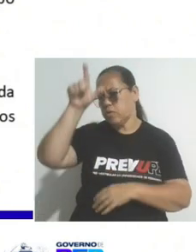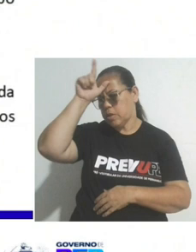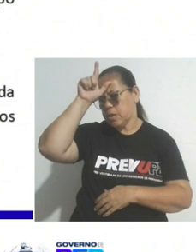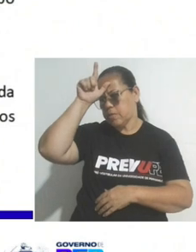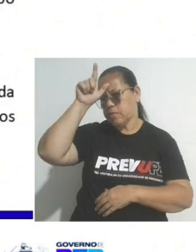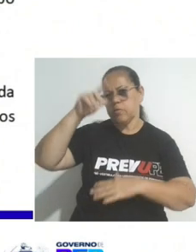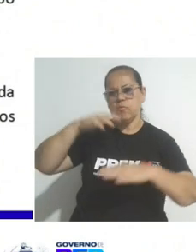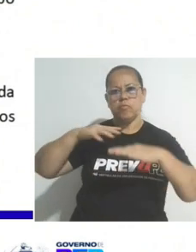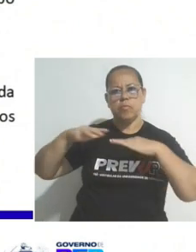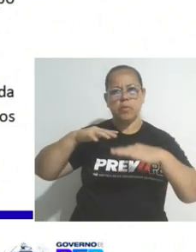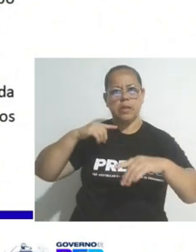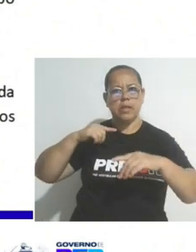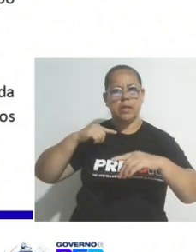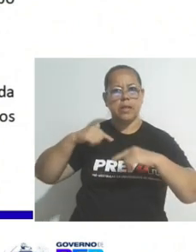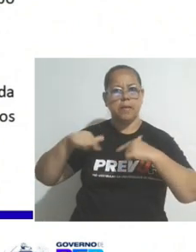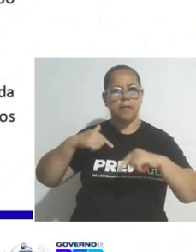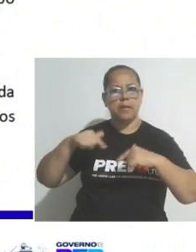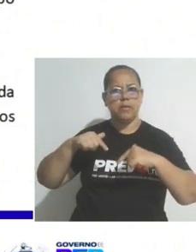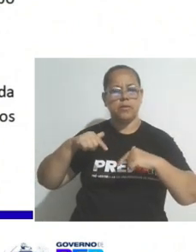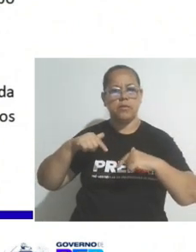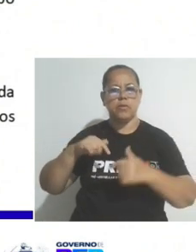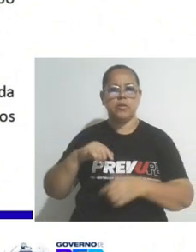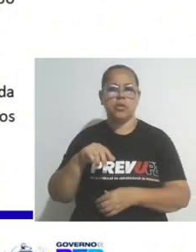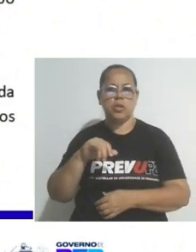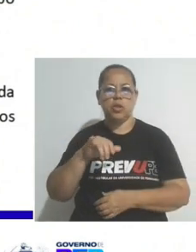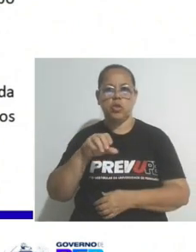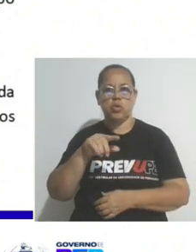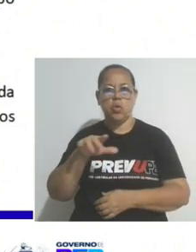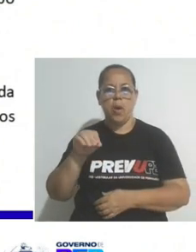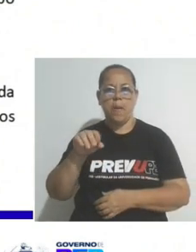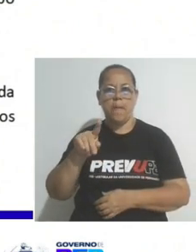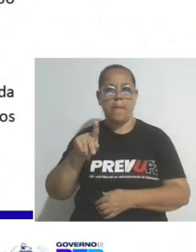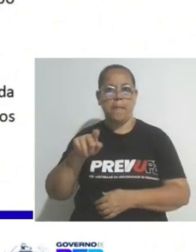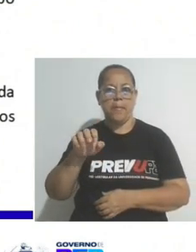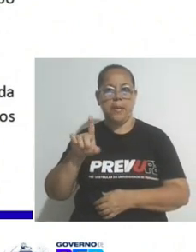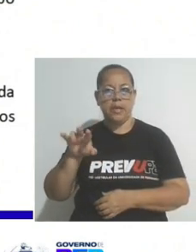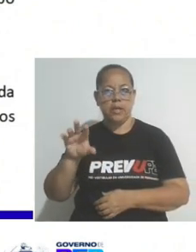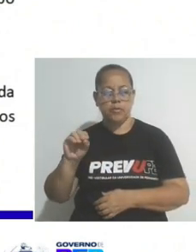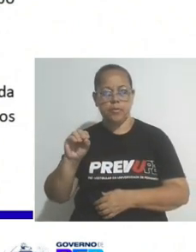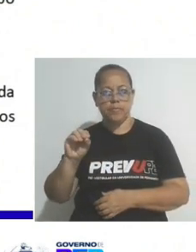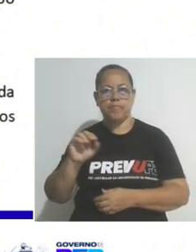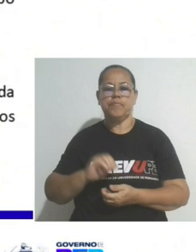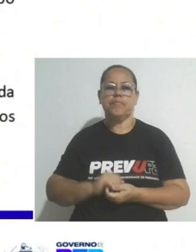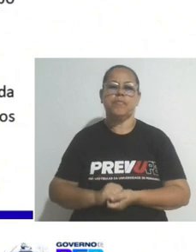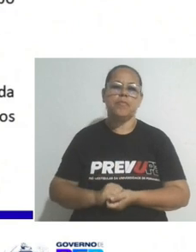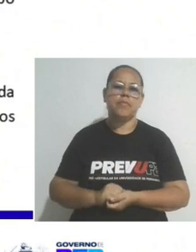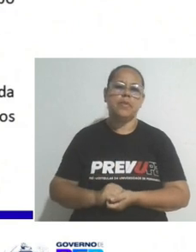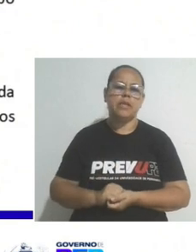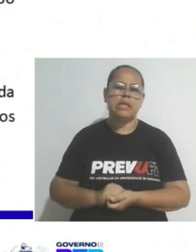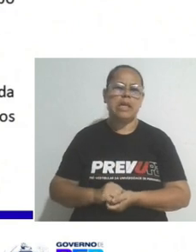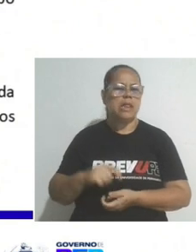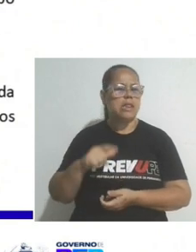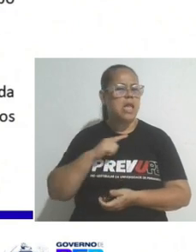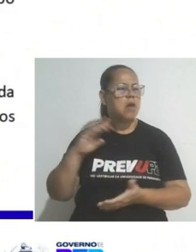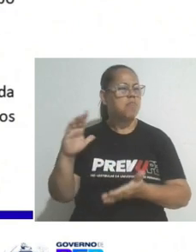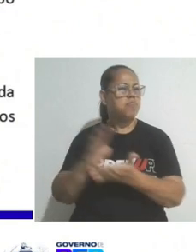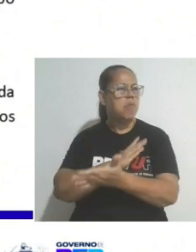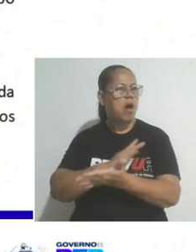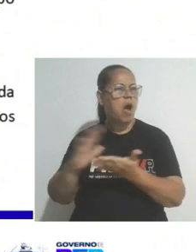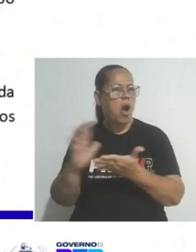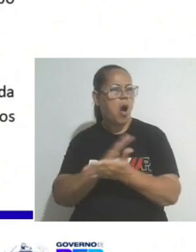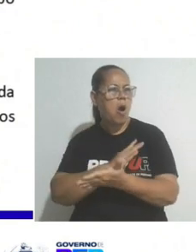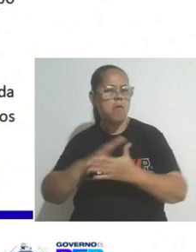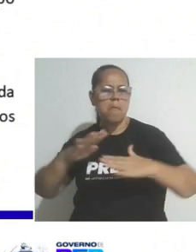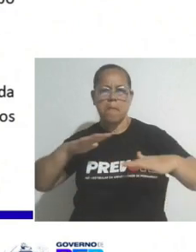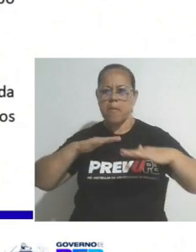trabalhadores sem terra João Pedro Steadley C abre aspas existe algum movimento na